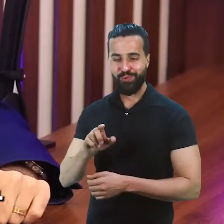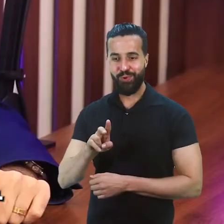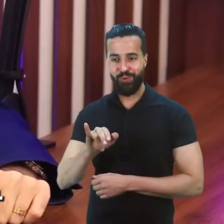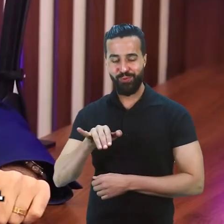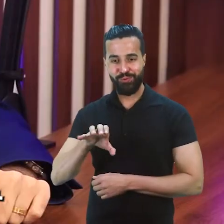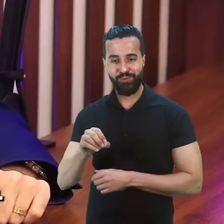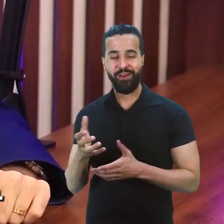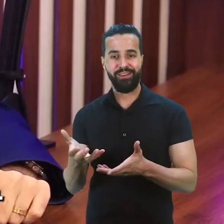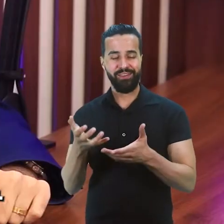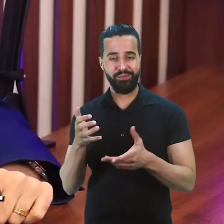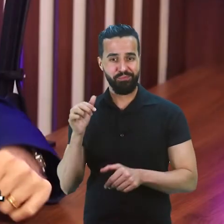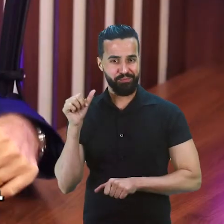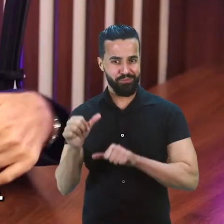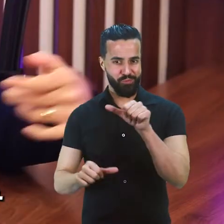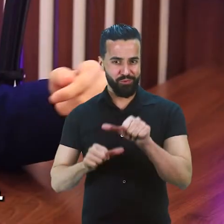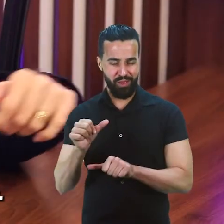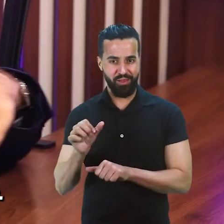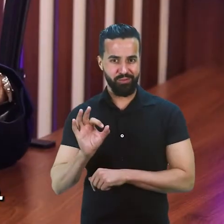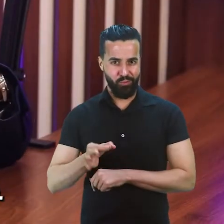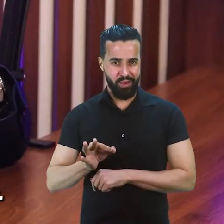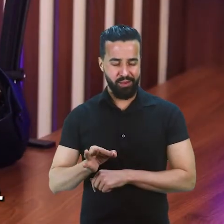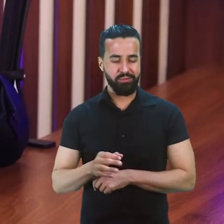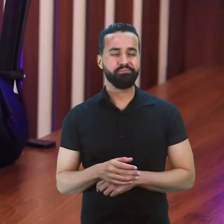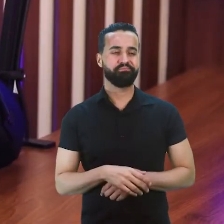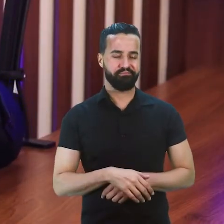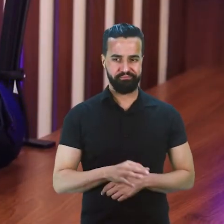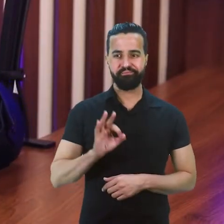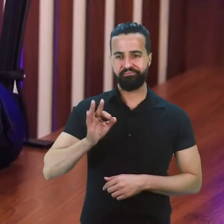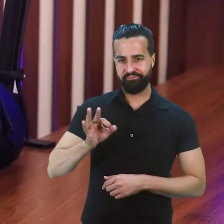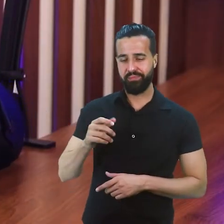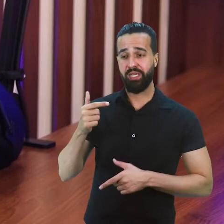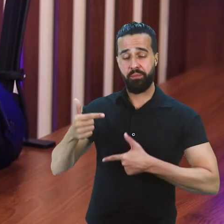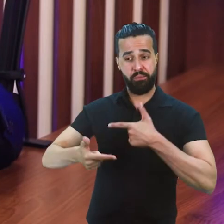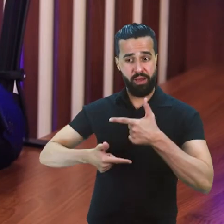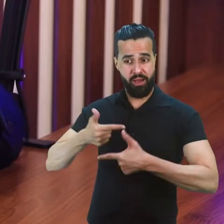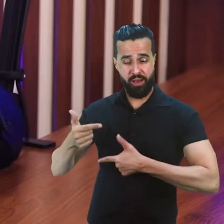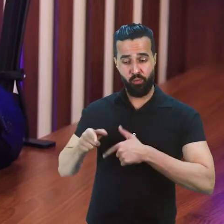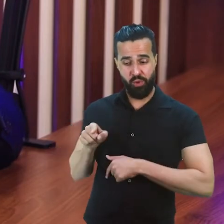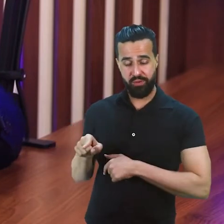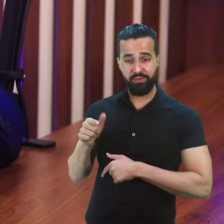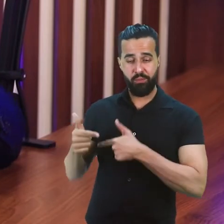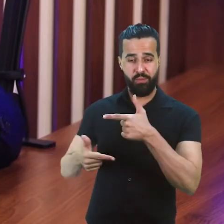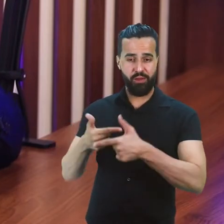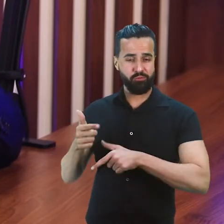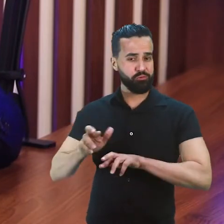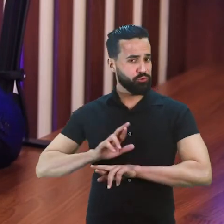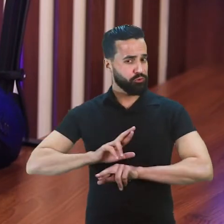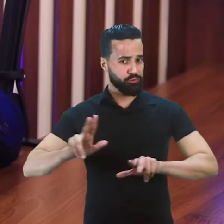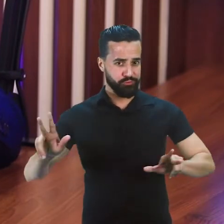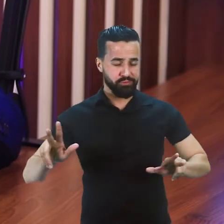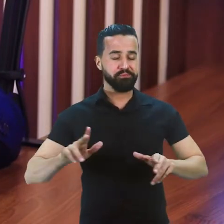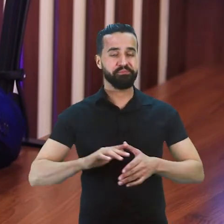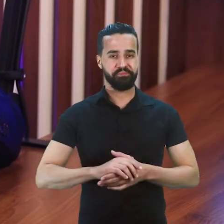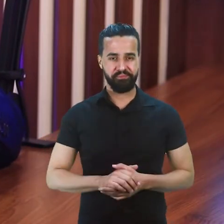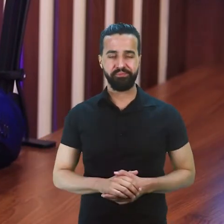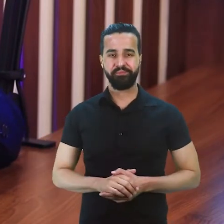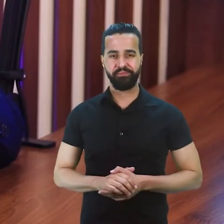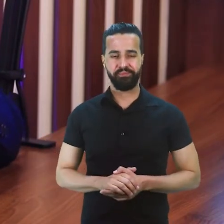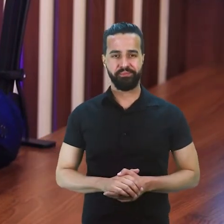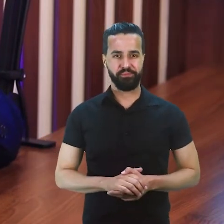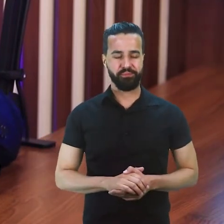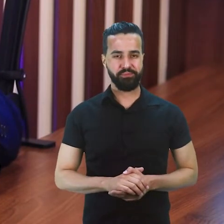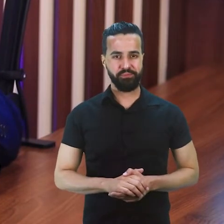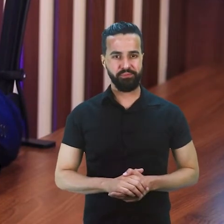hegemonia. Justamente, né? E um trabalho totalmente diferenciado, né? E aí a gente, né? Eu,